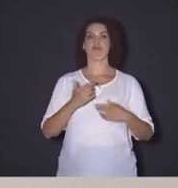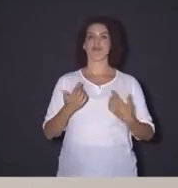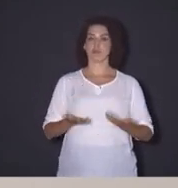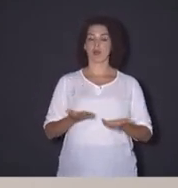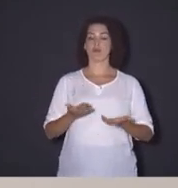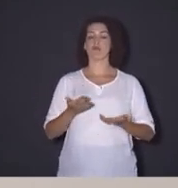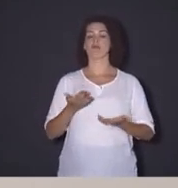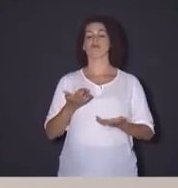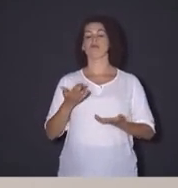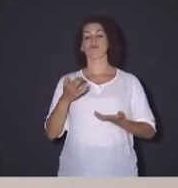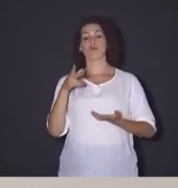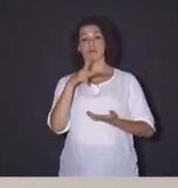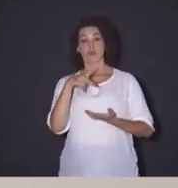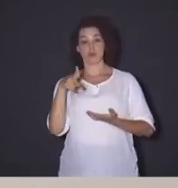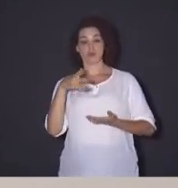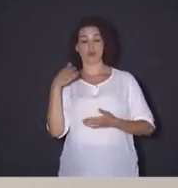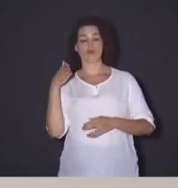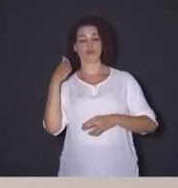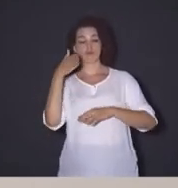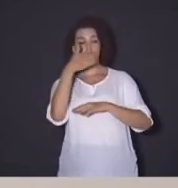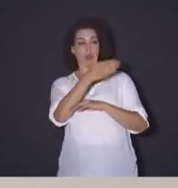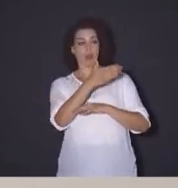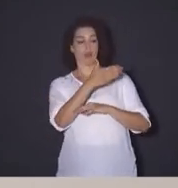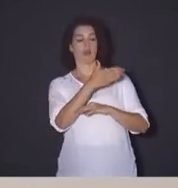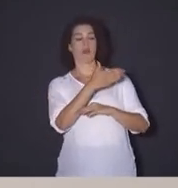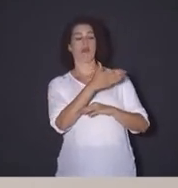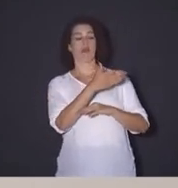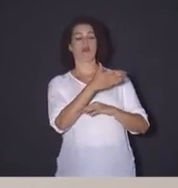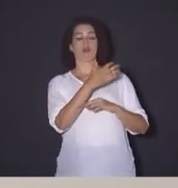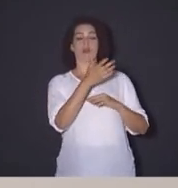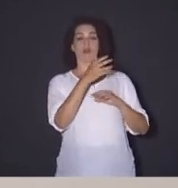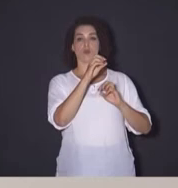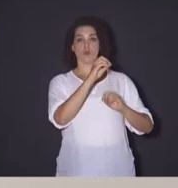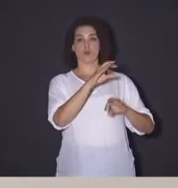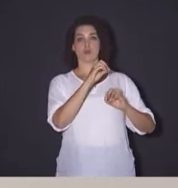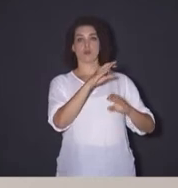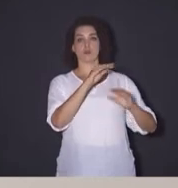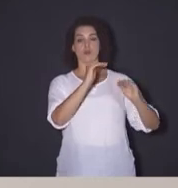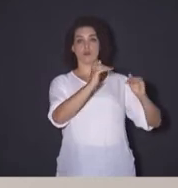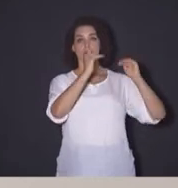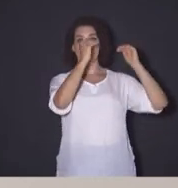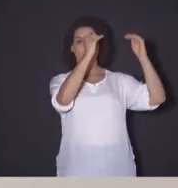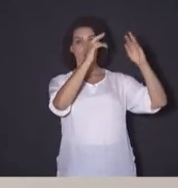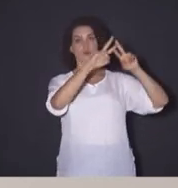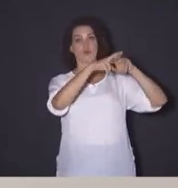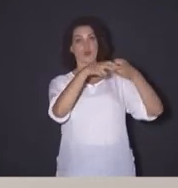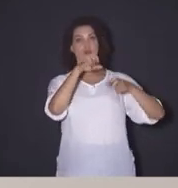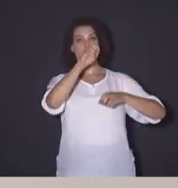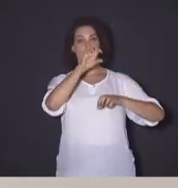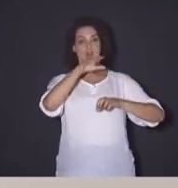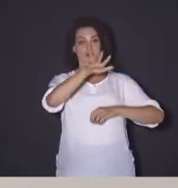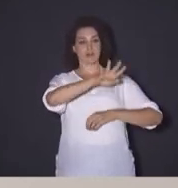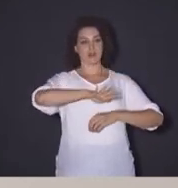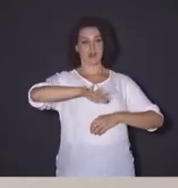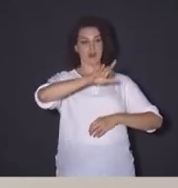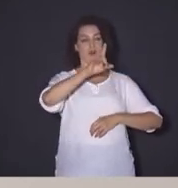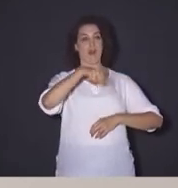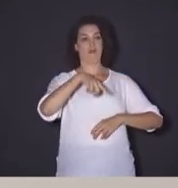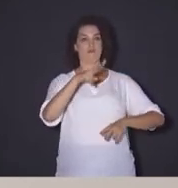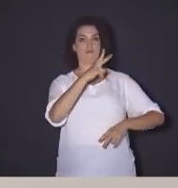trabalhando com ensino superior que é a parte mais valorizada da educação aceitou mais valorizado que o setor da pesquisa